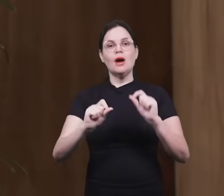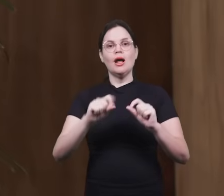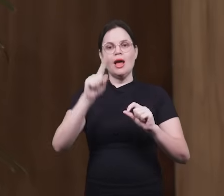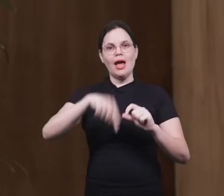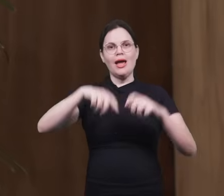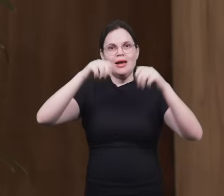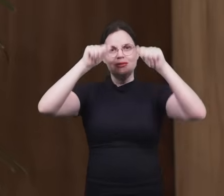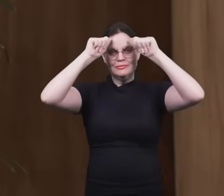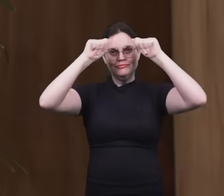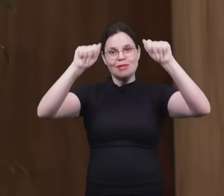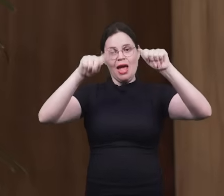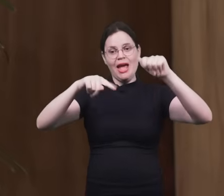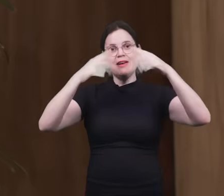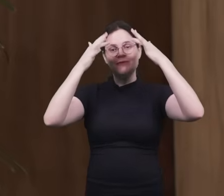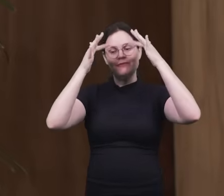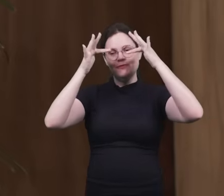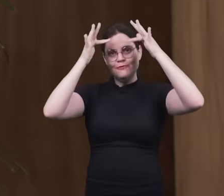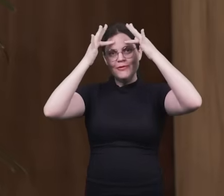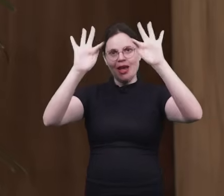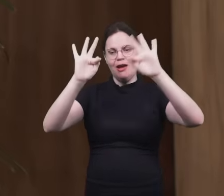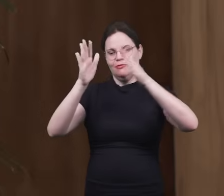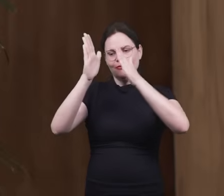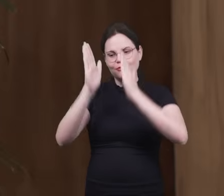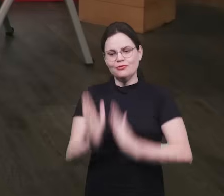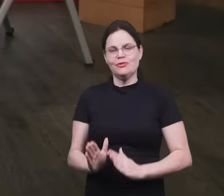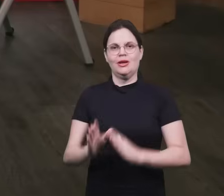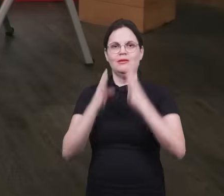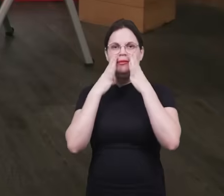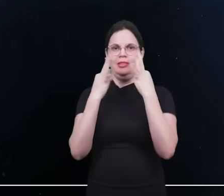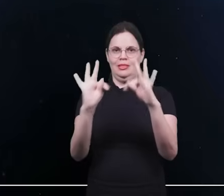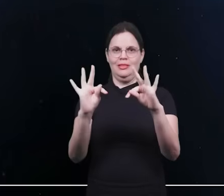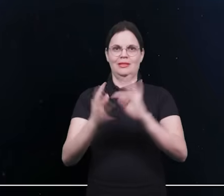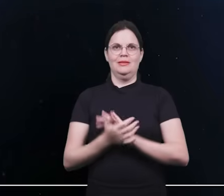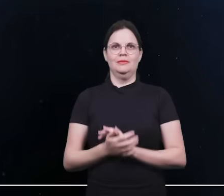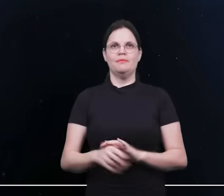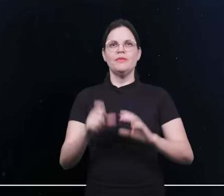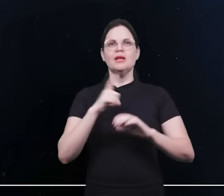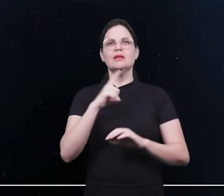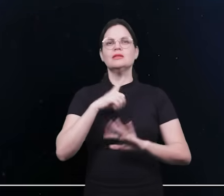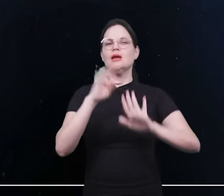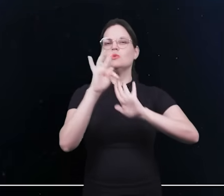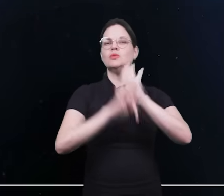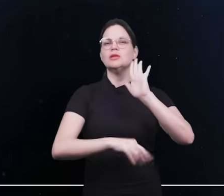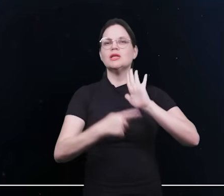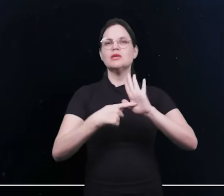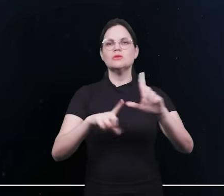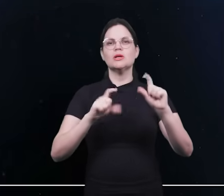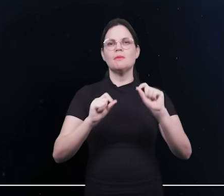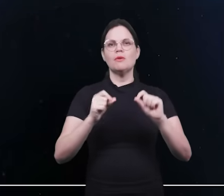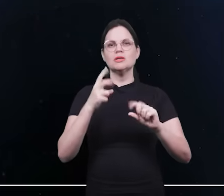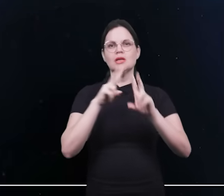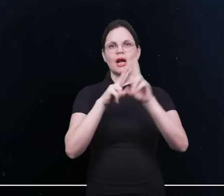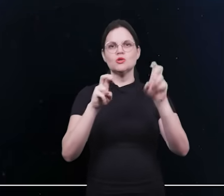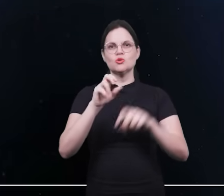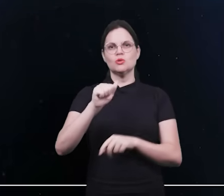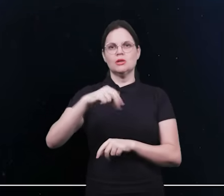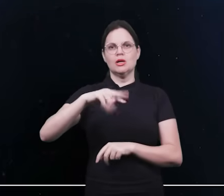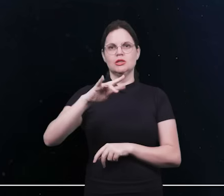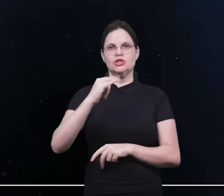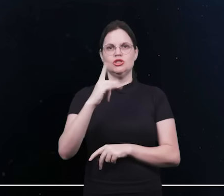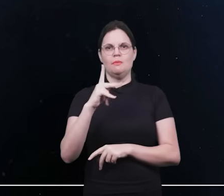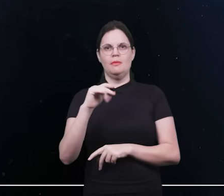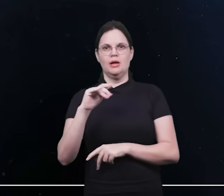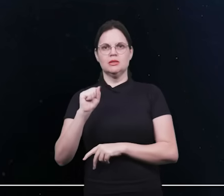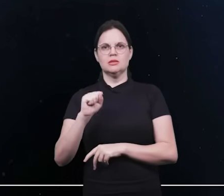testemunha. Extraordinário. Tem até o texto aqui, se puder projetar para nós, onde fala de Antipas, que é